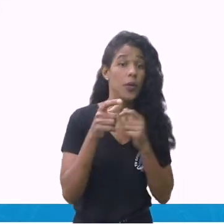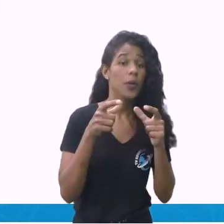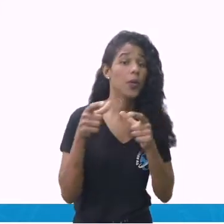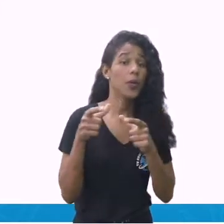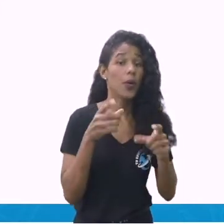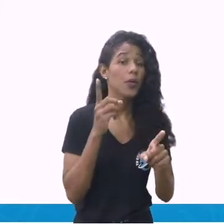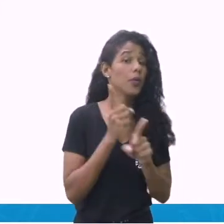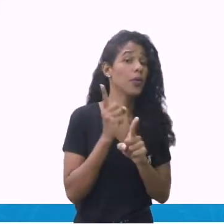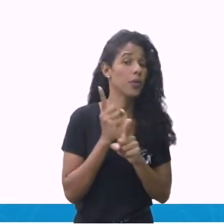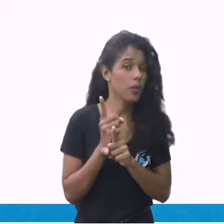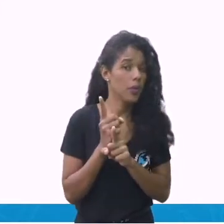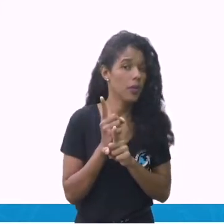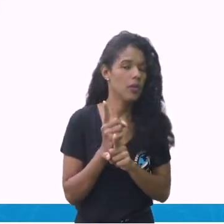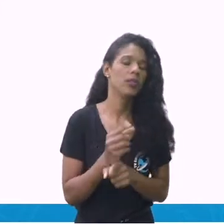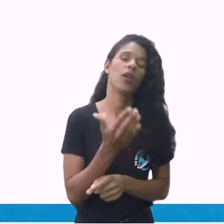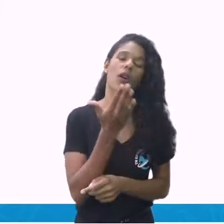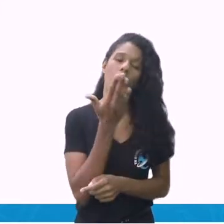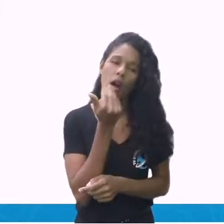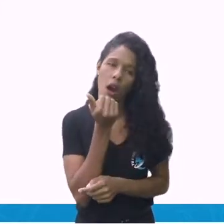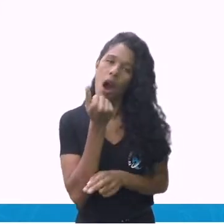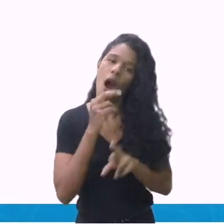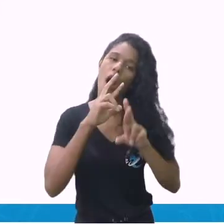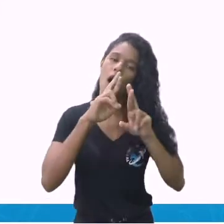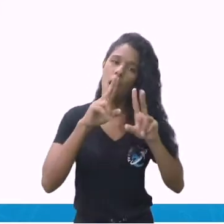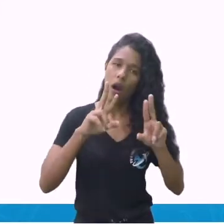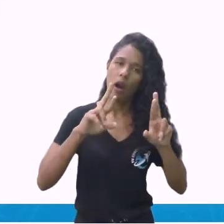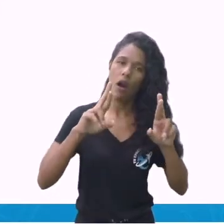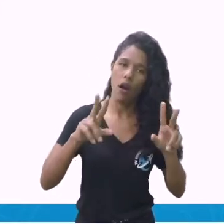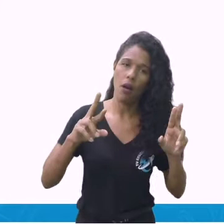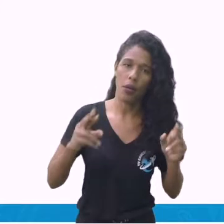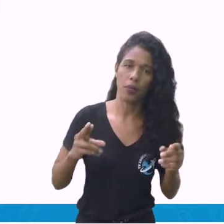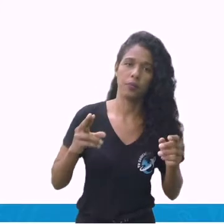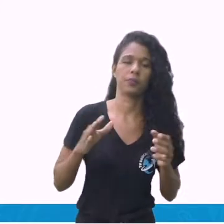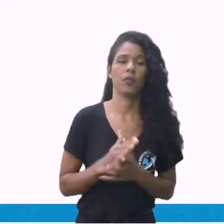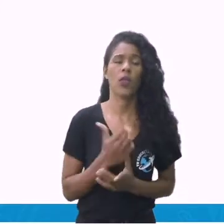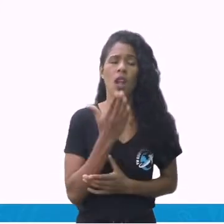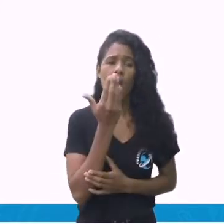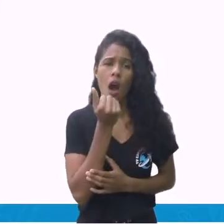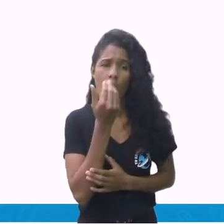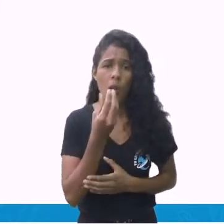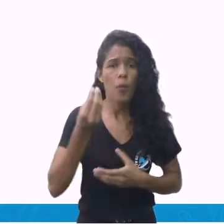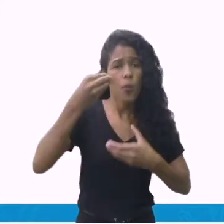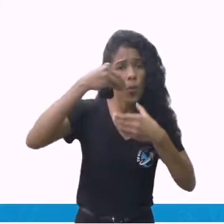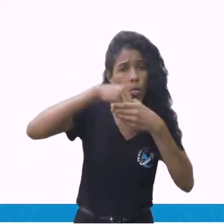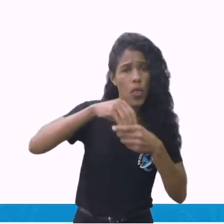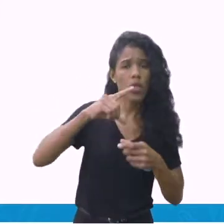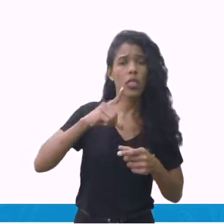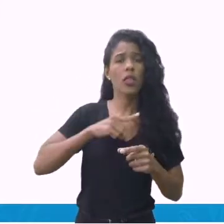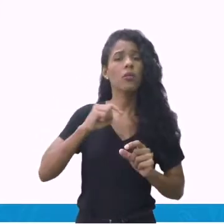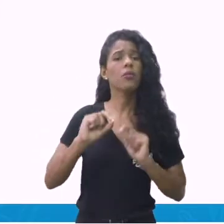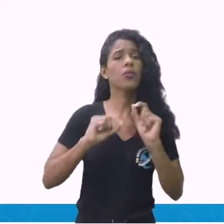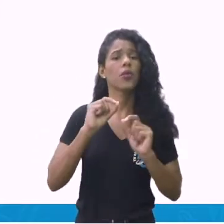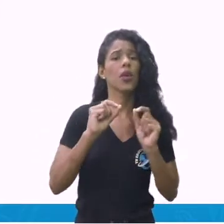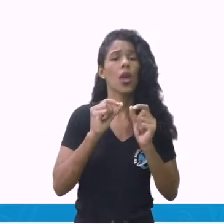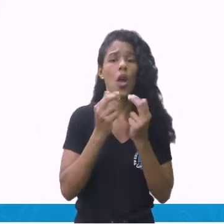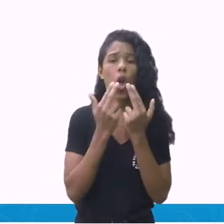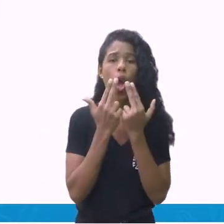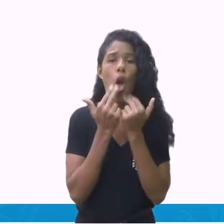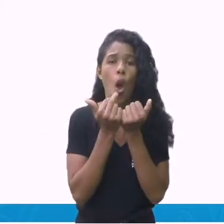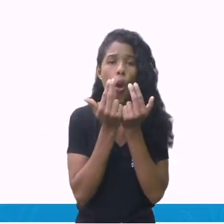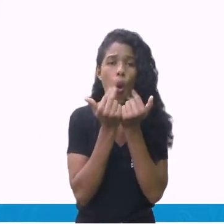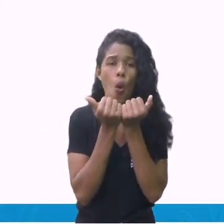através dos alimentos, nós temos os nutrientes, que é aquilo que é necessário para o nosso corpo.